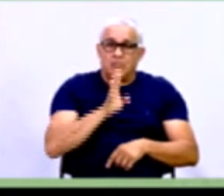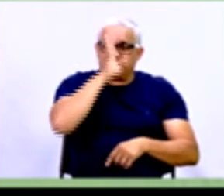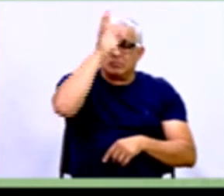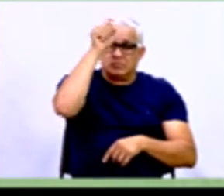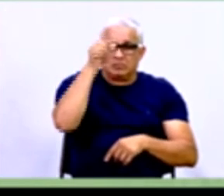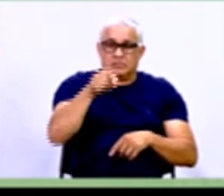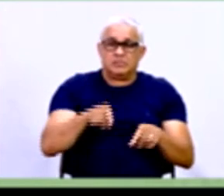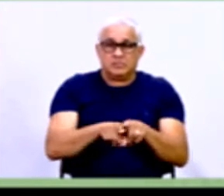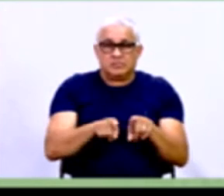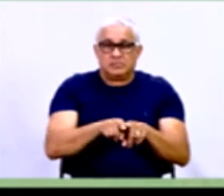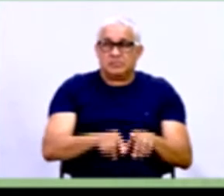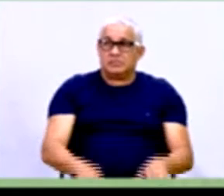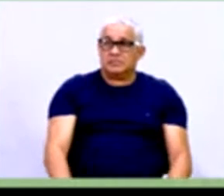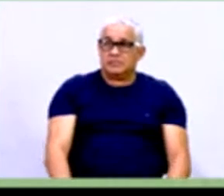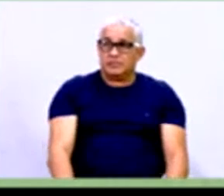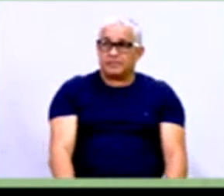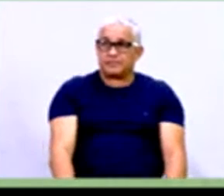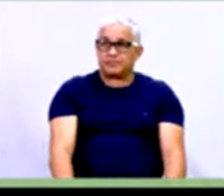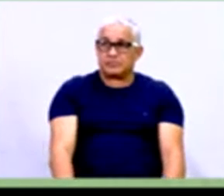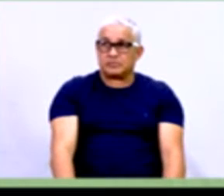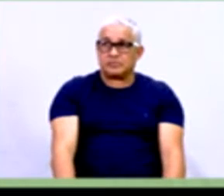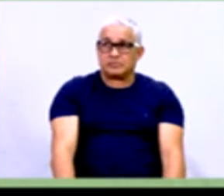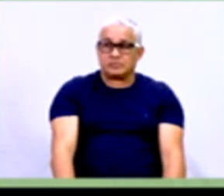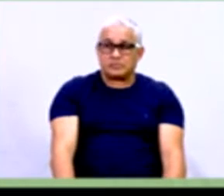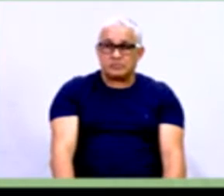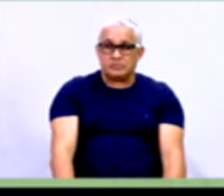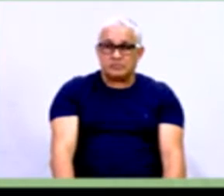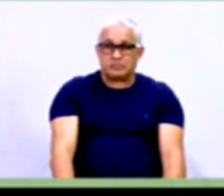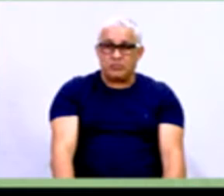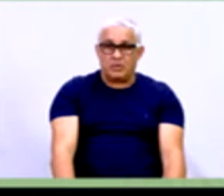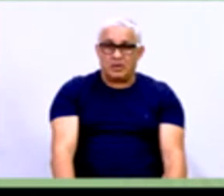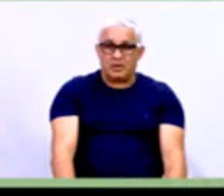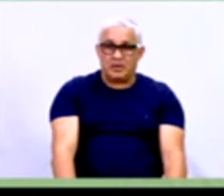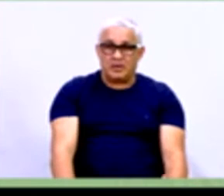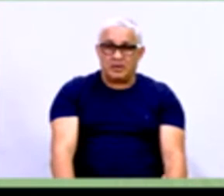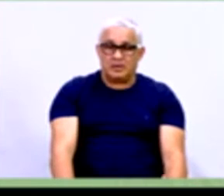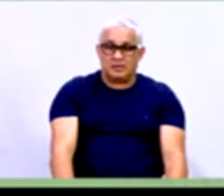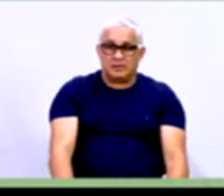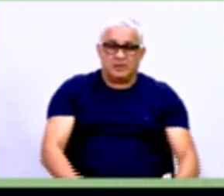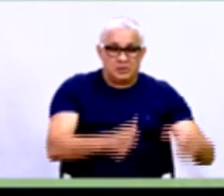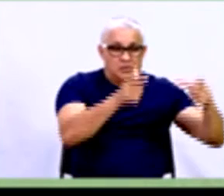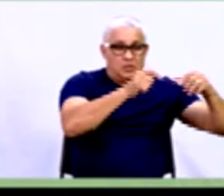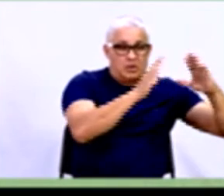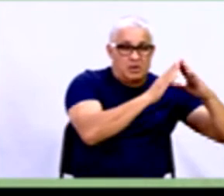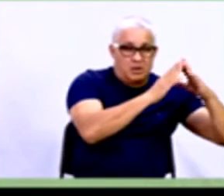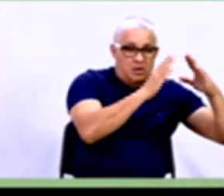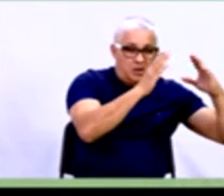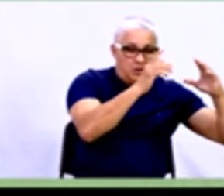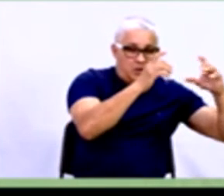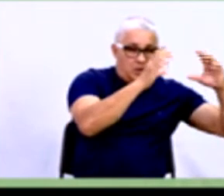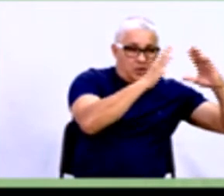Outro bem interessante aqui que equipara-se é o percurso da residência para o local de trabalho ou vice-versa, deste para